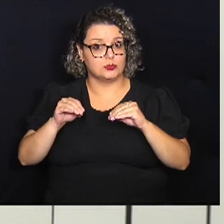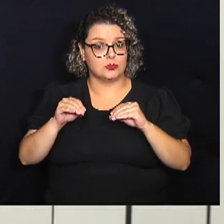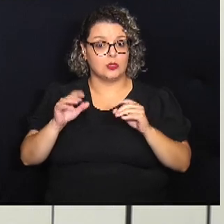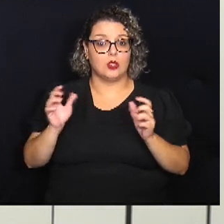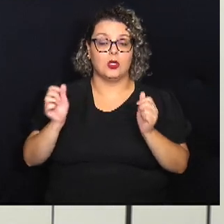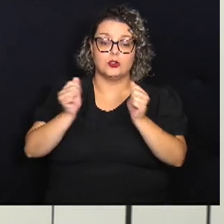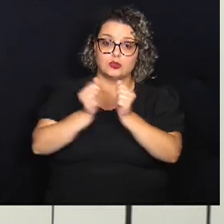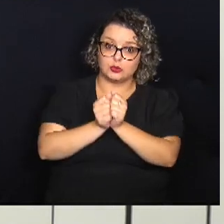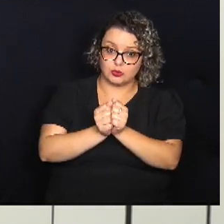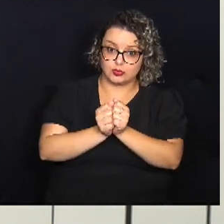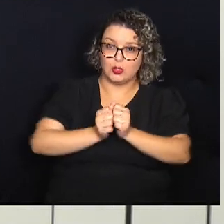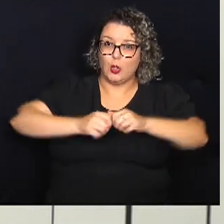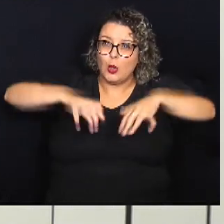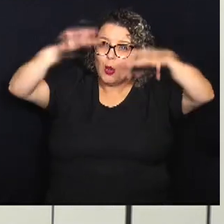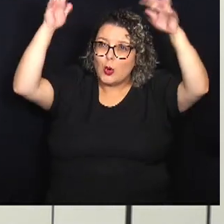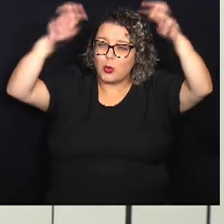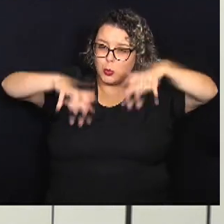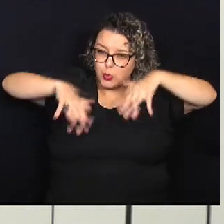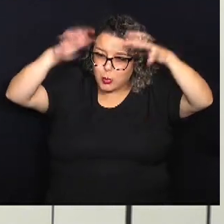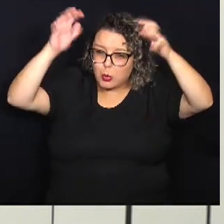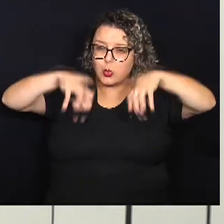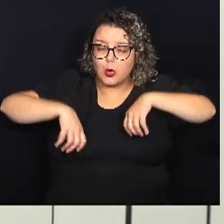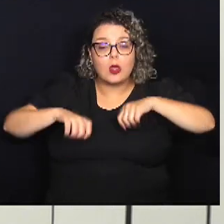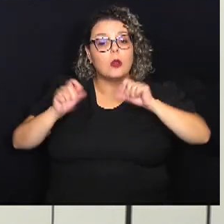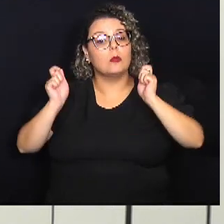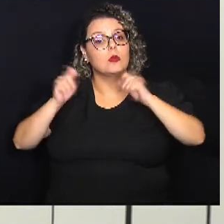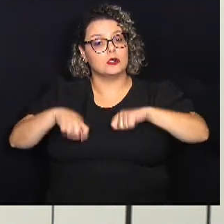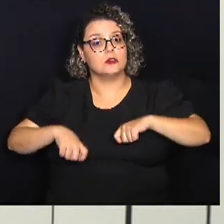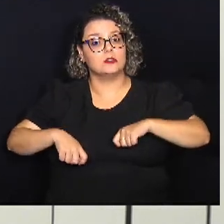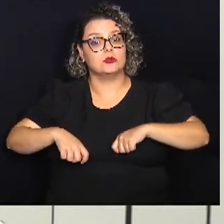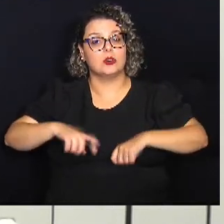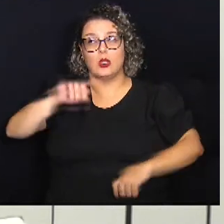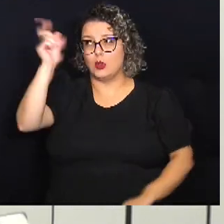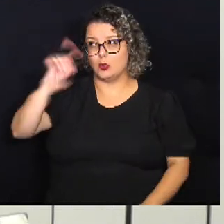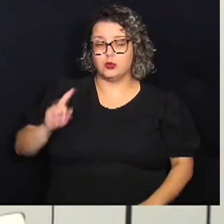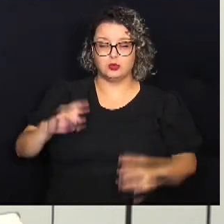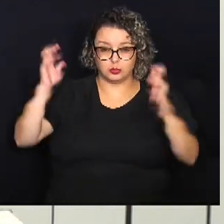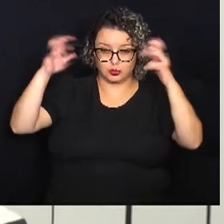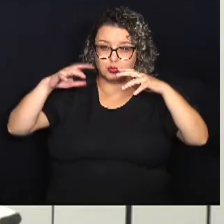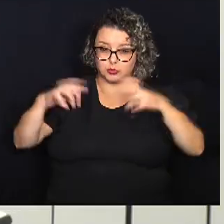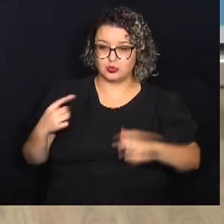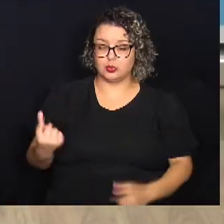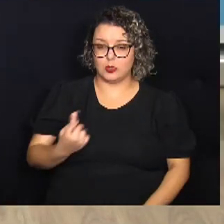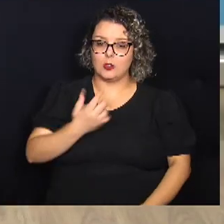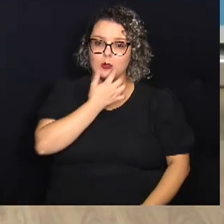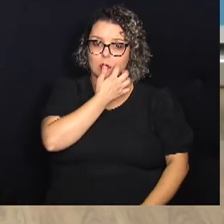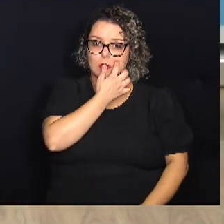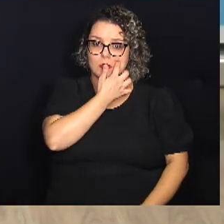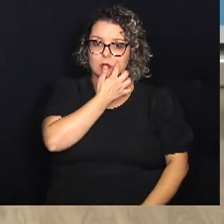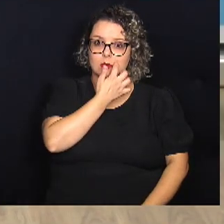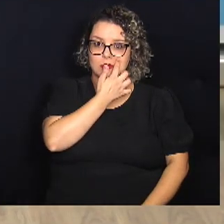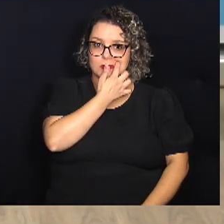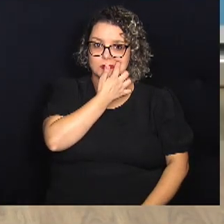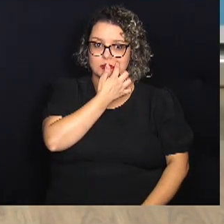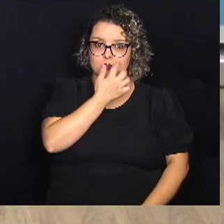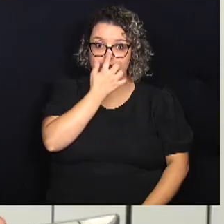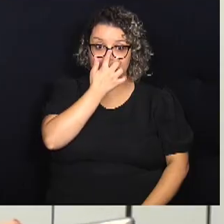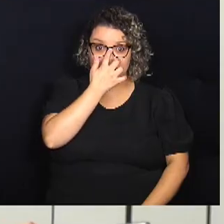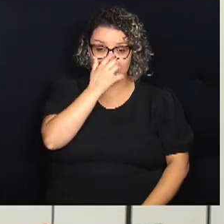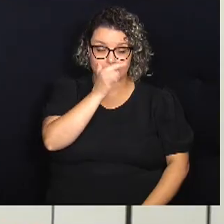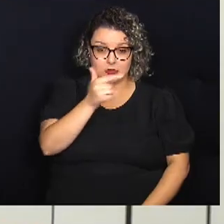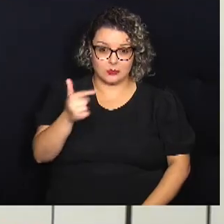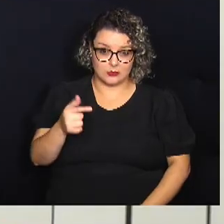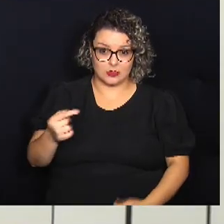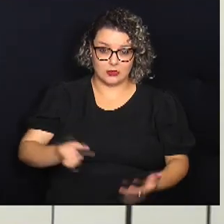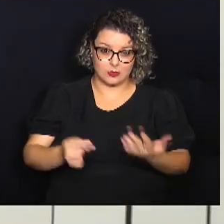aí em pancadas de chuva e possivelmente temporais de caráter isolado. Olha só, embora não haja